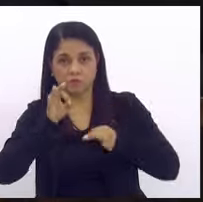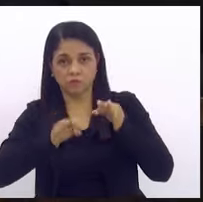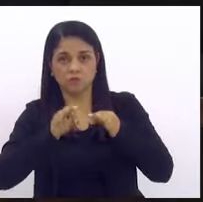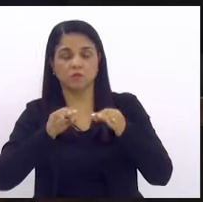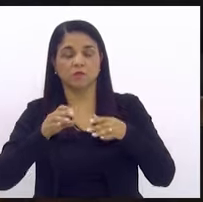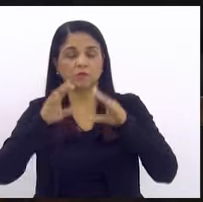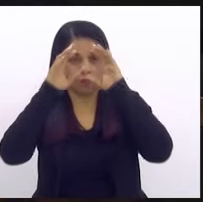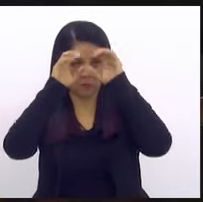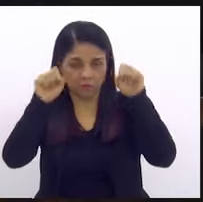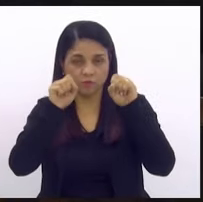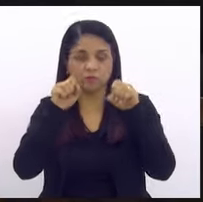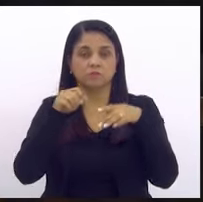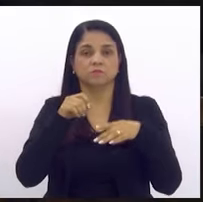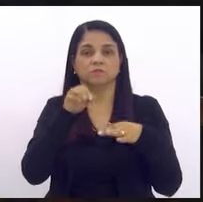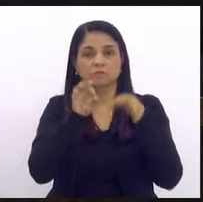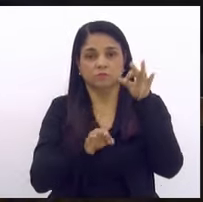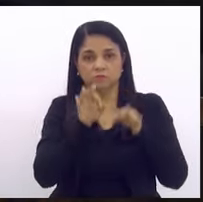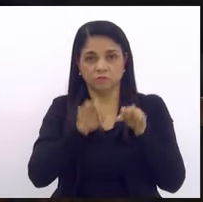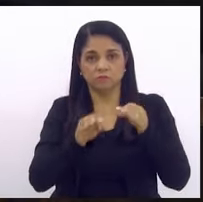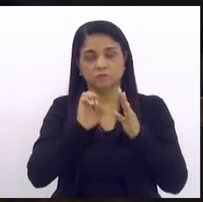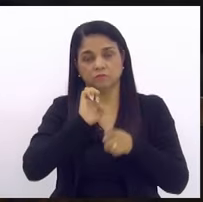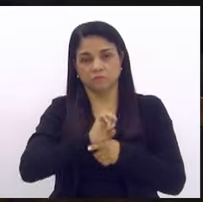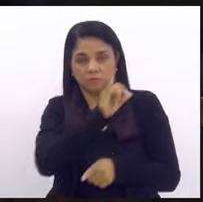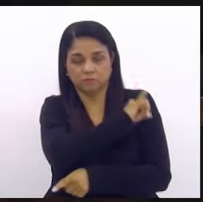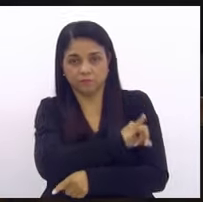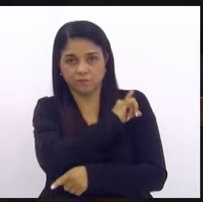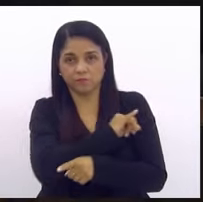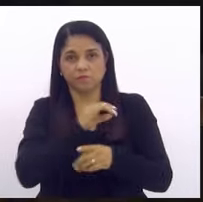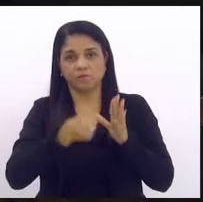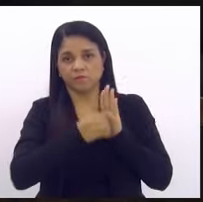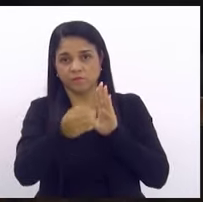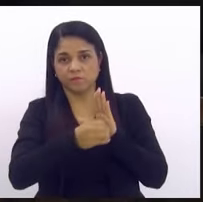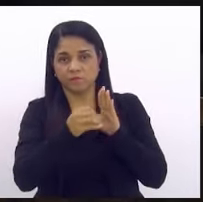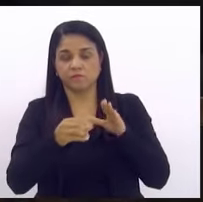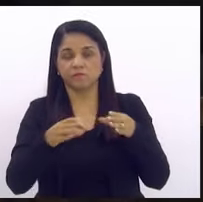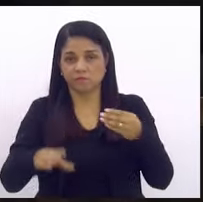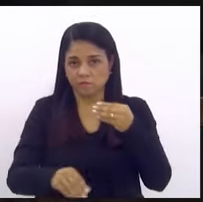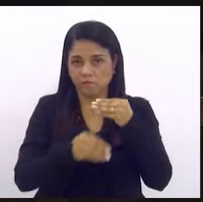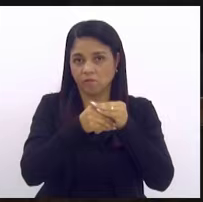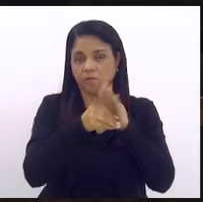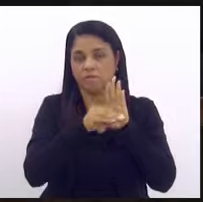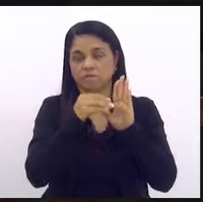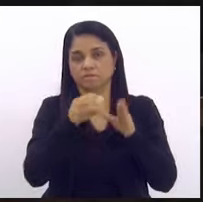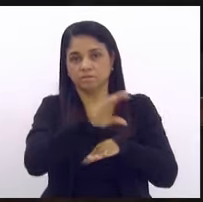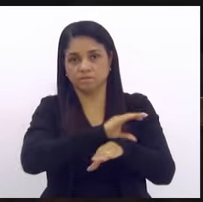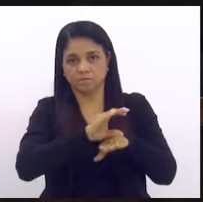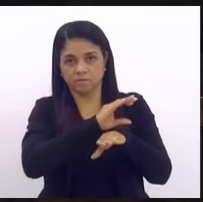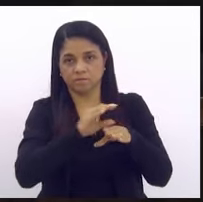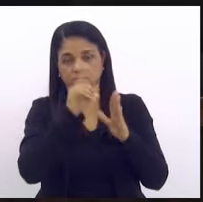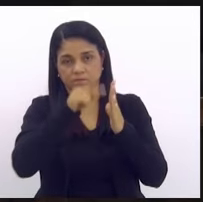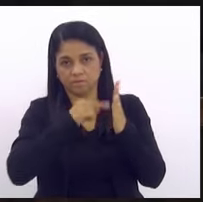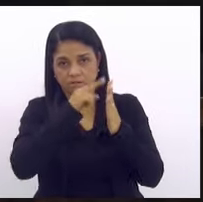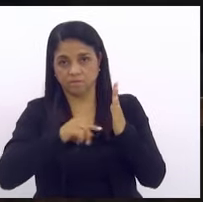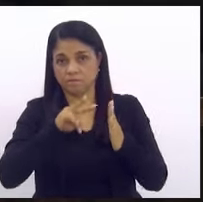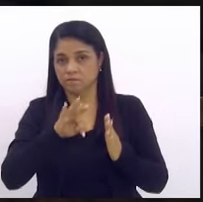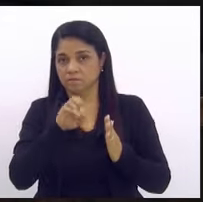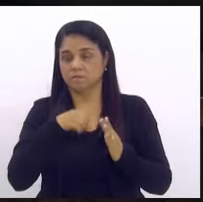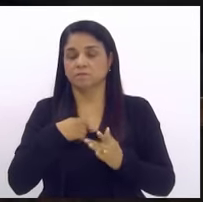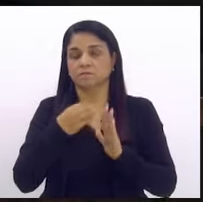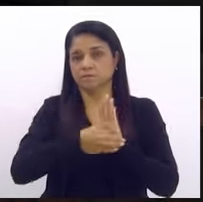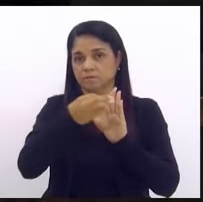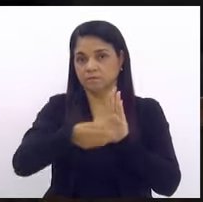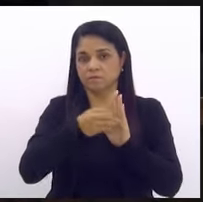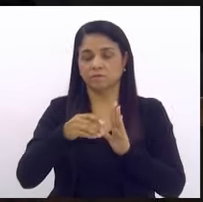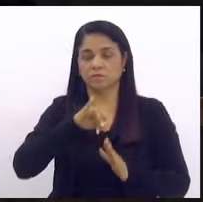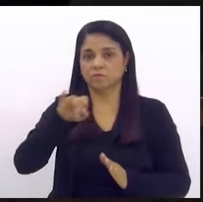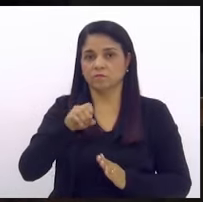Tribunal de Justiça do Estado do Rio de Janeiro, pendendo de parecer da Comissão de Emendas Constitucionais e Vetos, para emitir o parecer, deputado Jorge Felipe Neto.